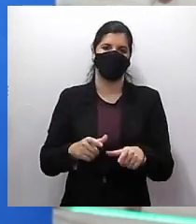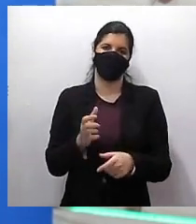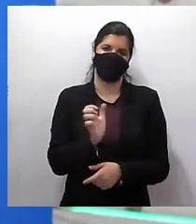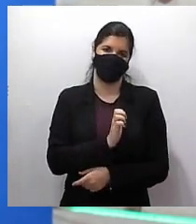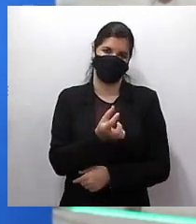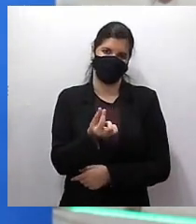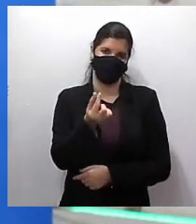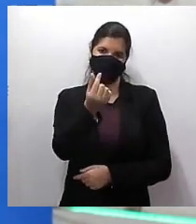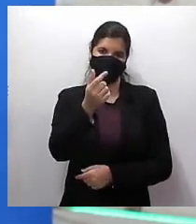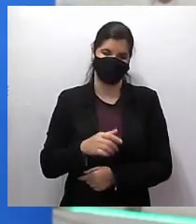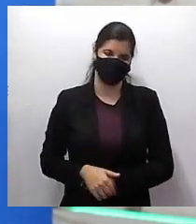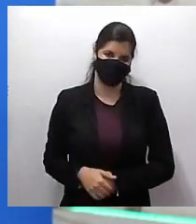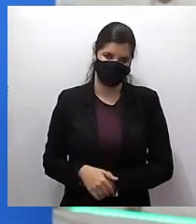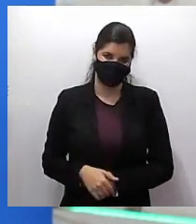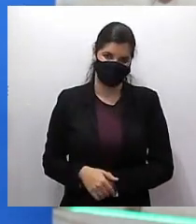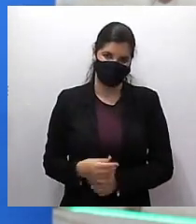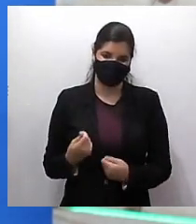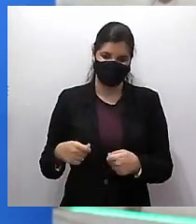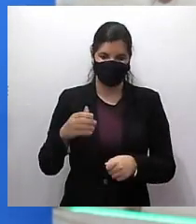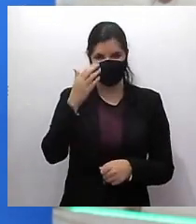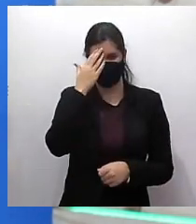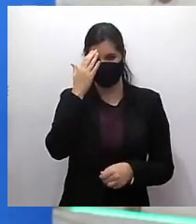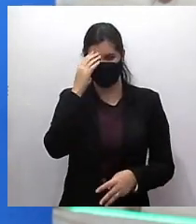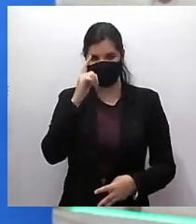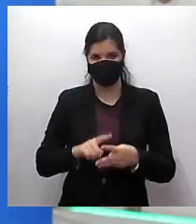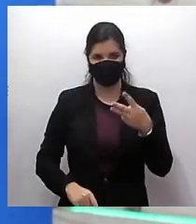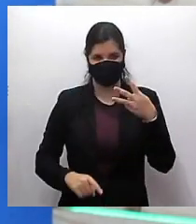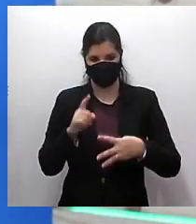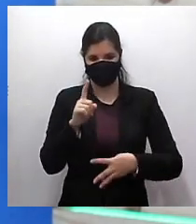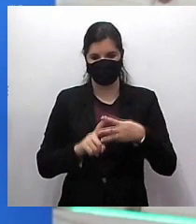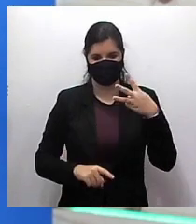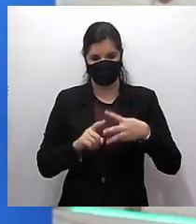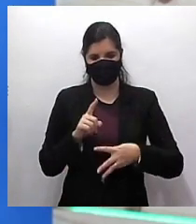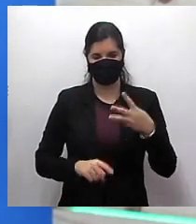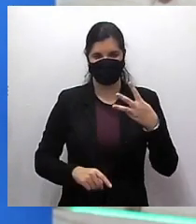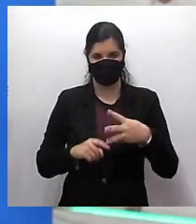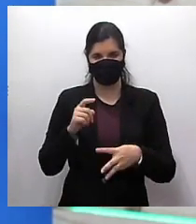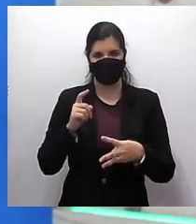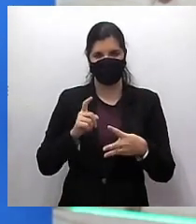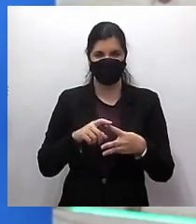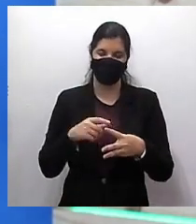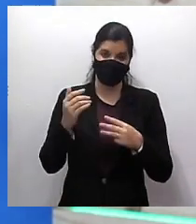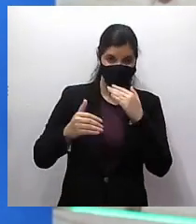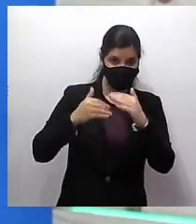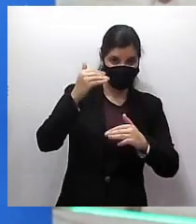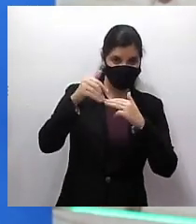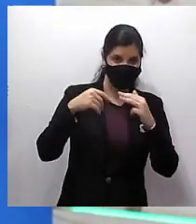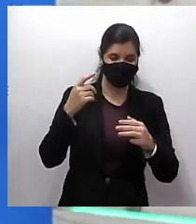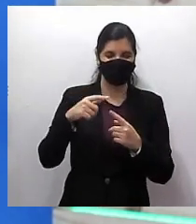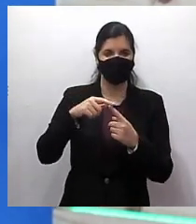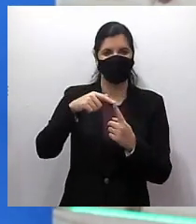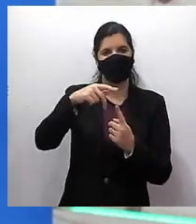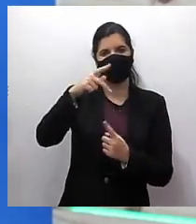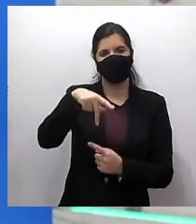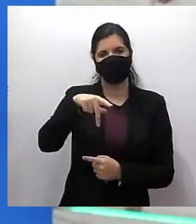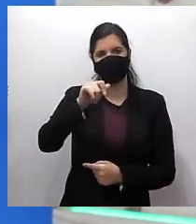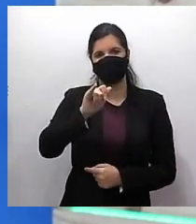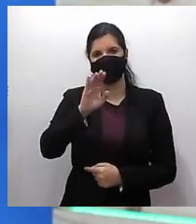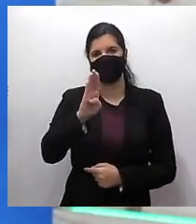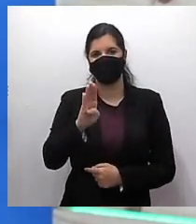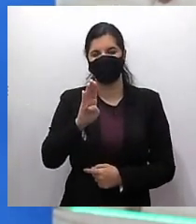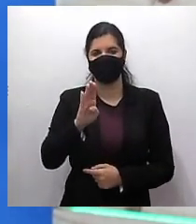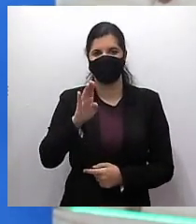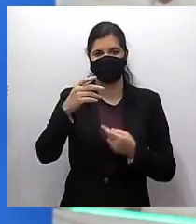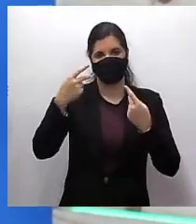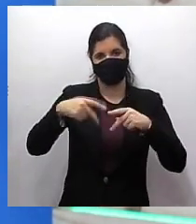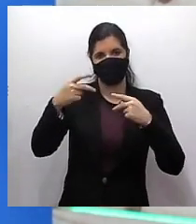né? Bom, compreender 3 fatores aqui que classificam se o país é desenvolvido ou não. Primeiro, o PIB, que é o Produto